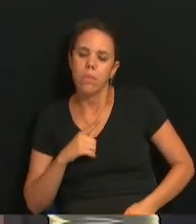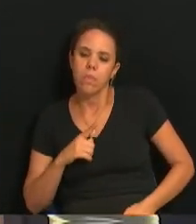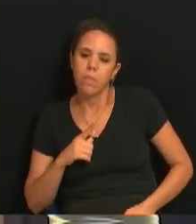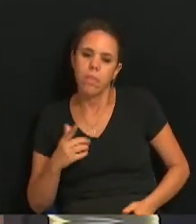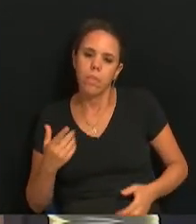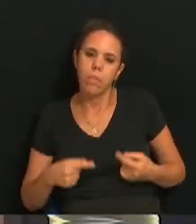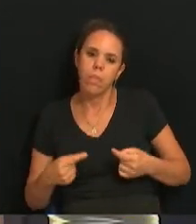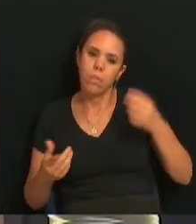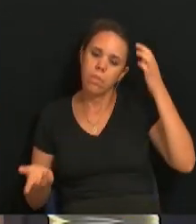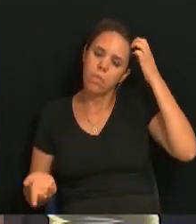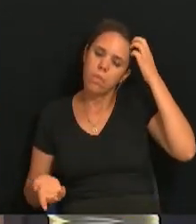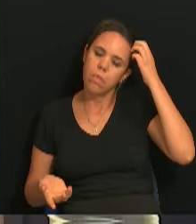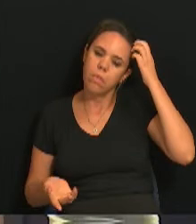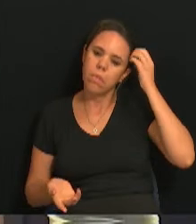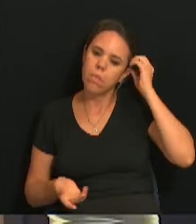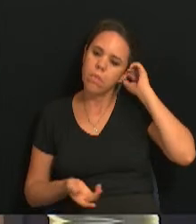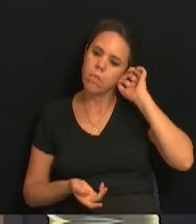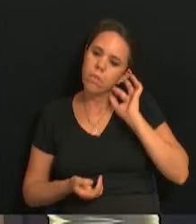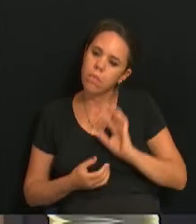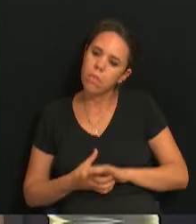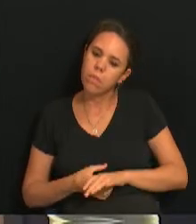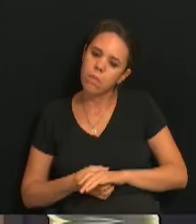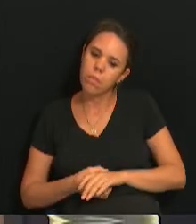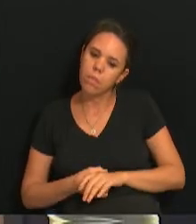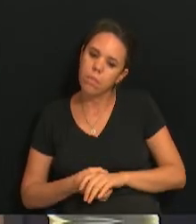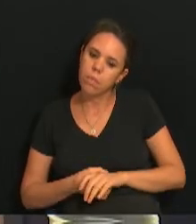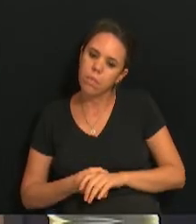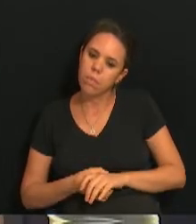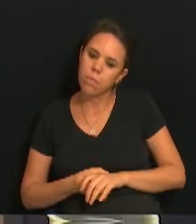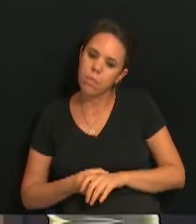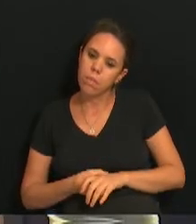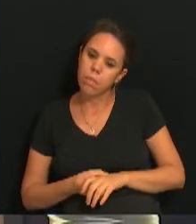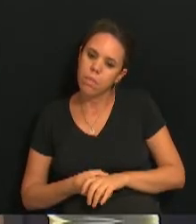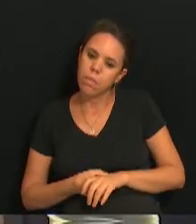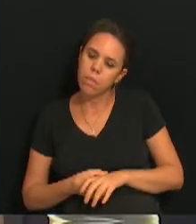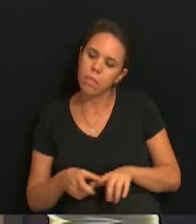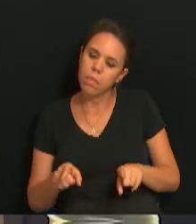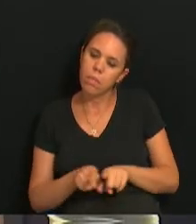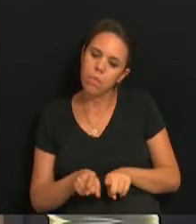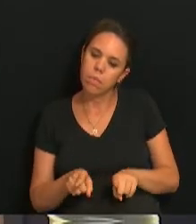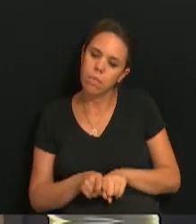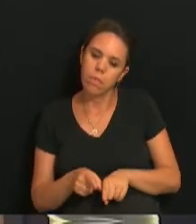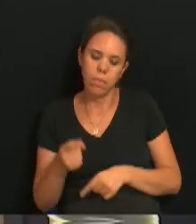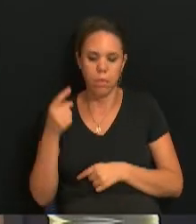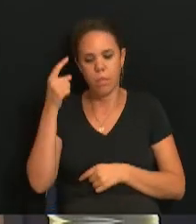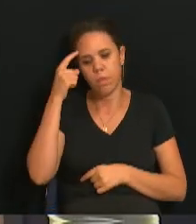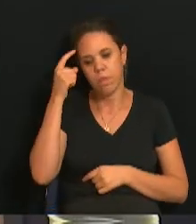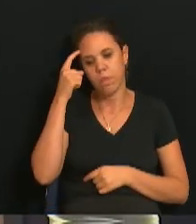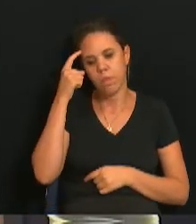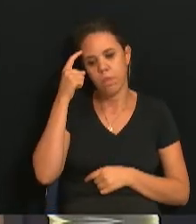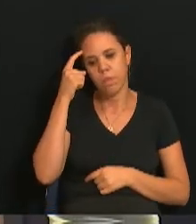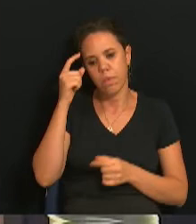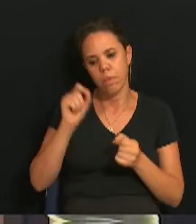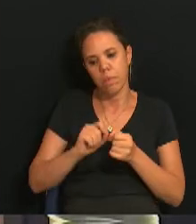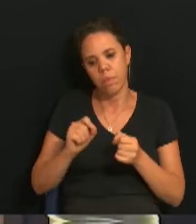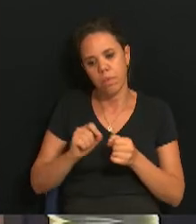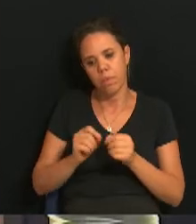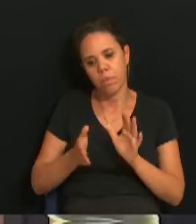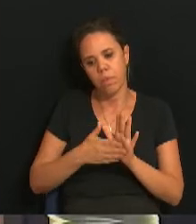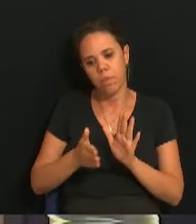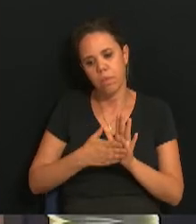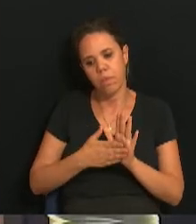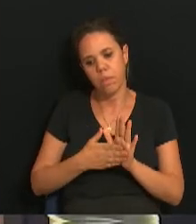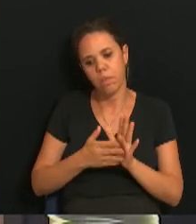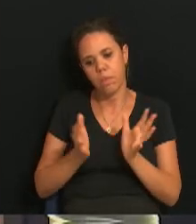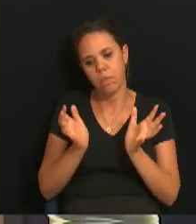discutimos aqui, que vamos discutir, né? Então, e também a gente pensa em fazer propostas, porque uma